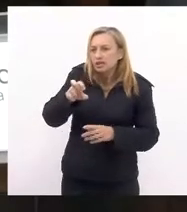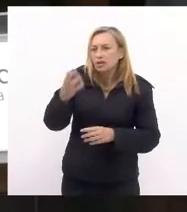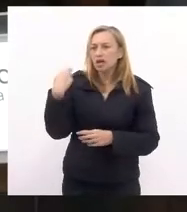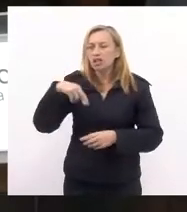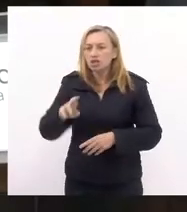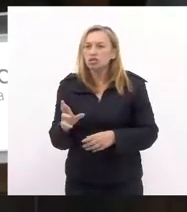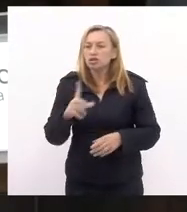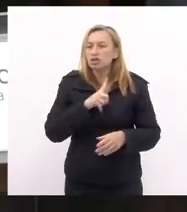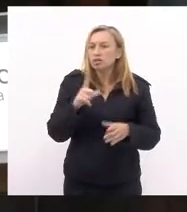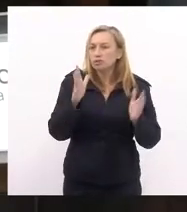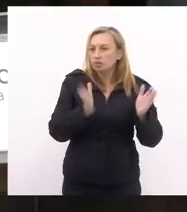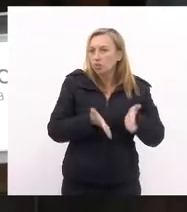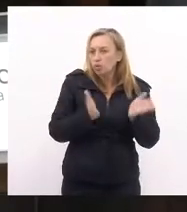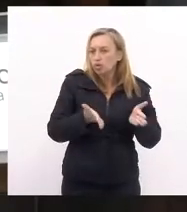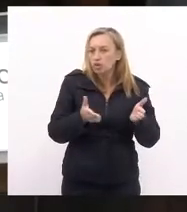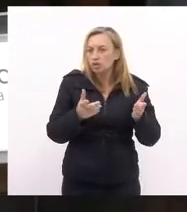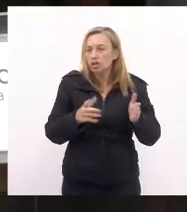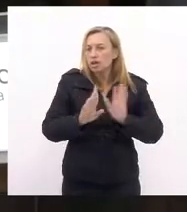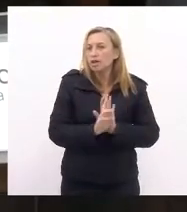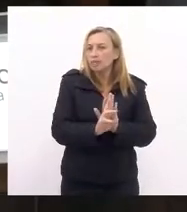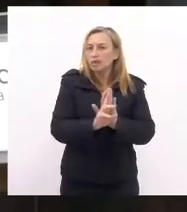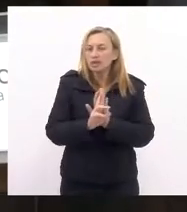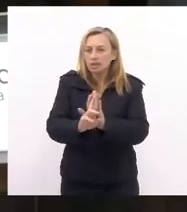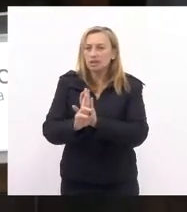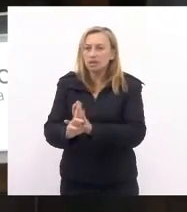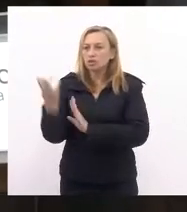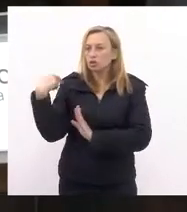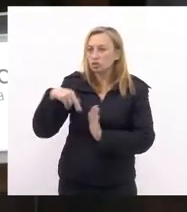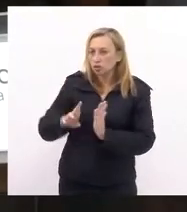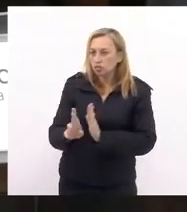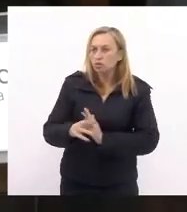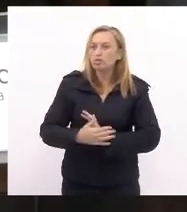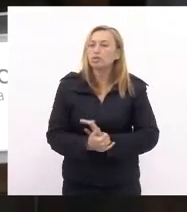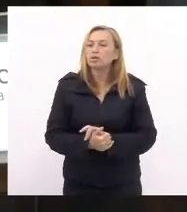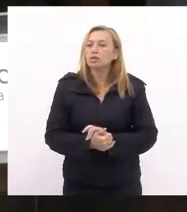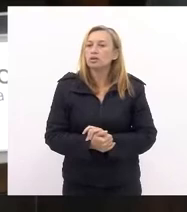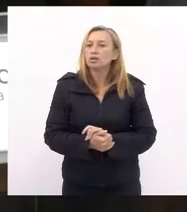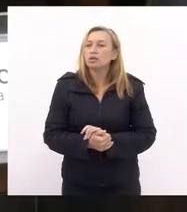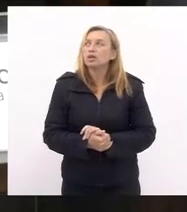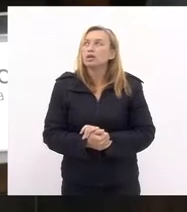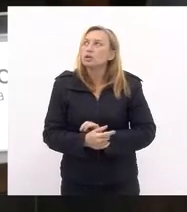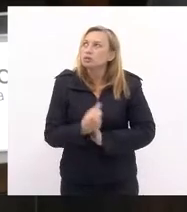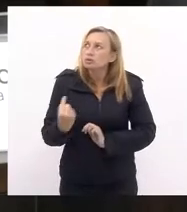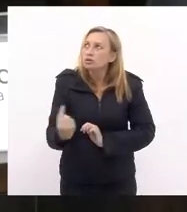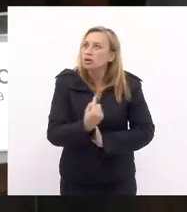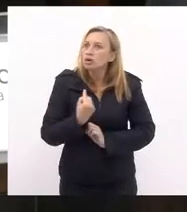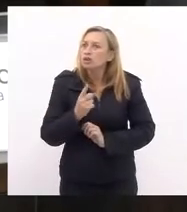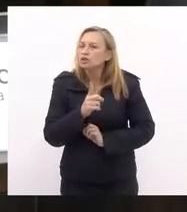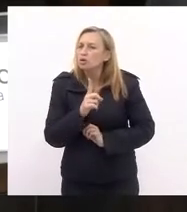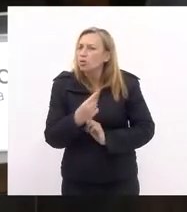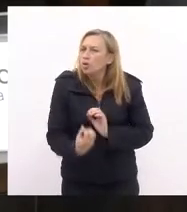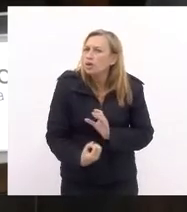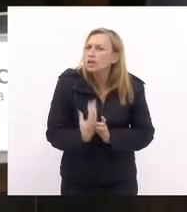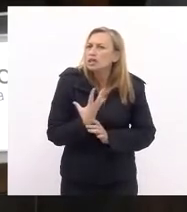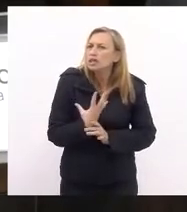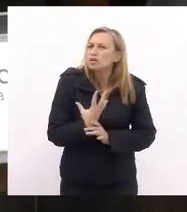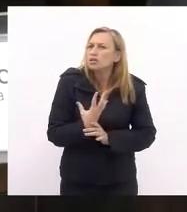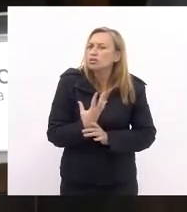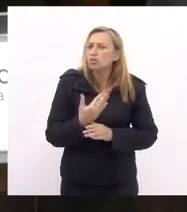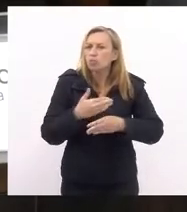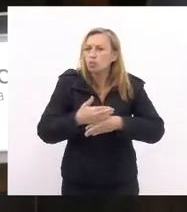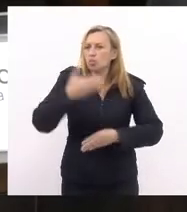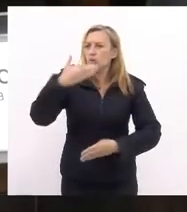aqui hoje, a maioria dos senhores representantes religiosos, nós estamos não construindo